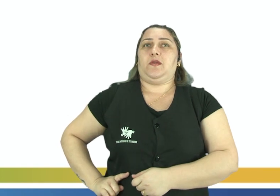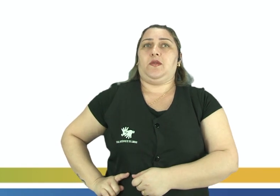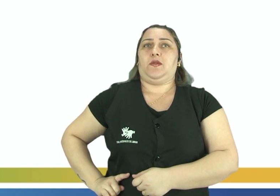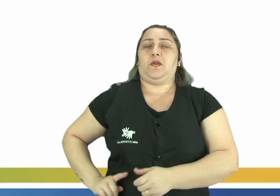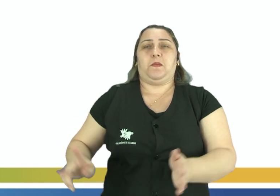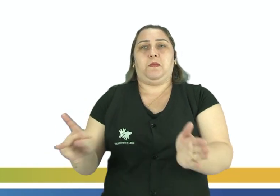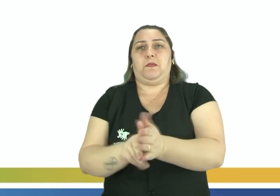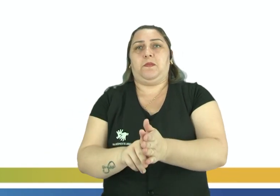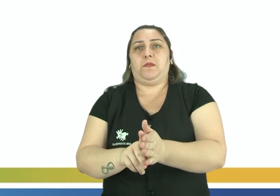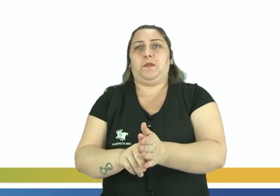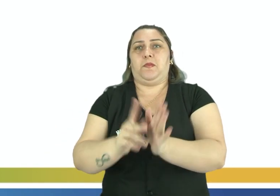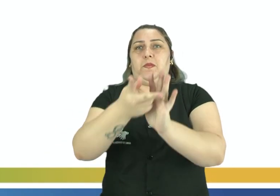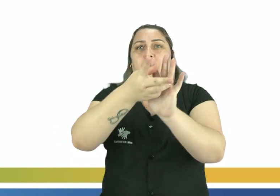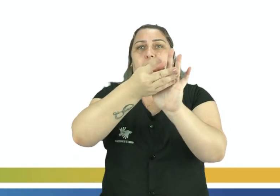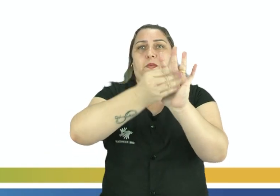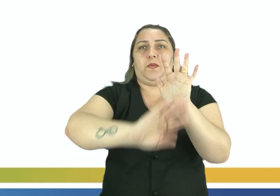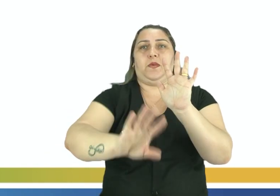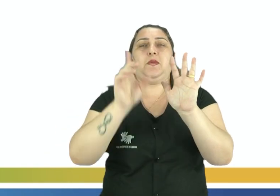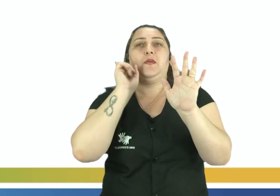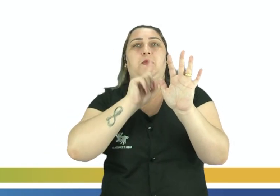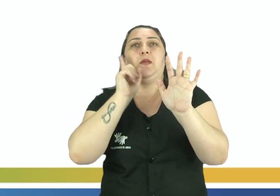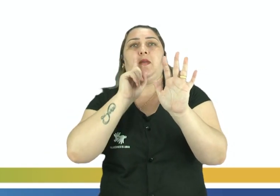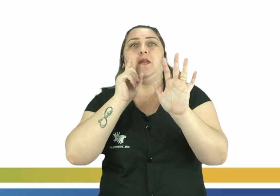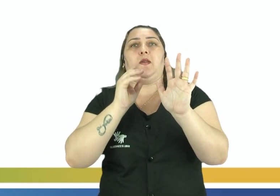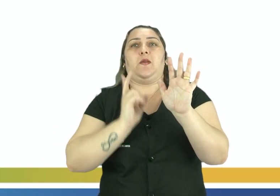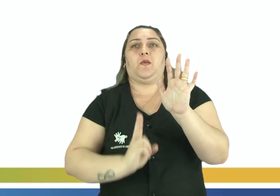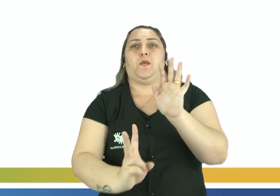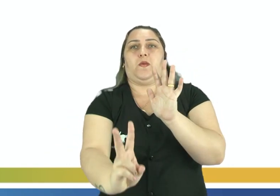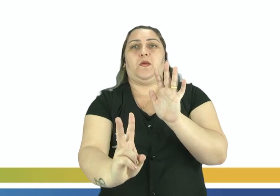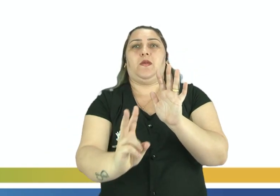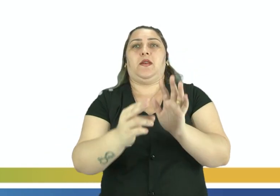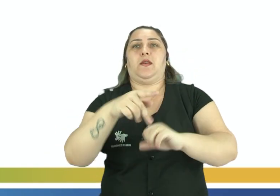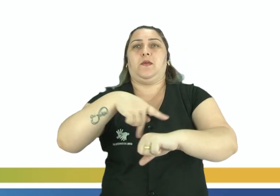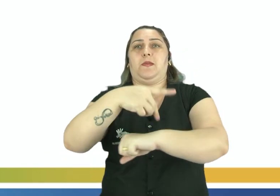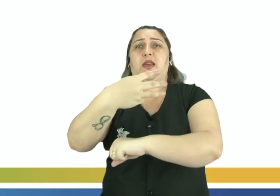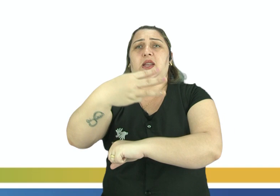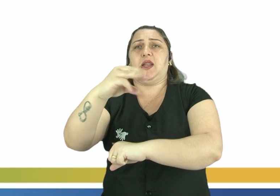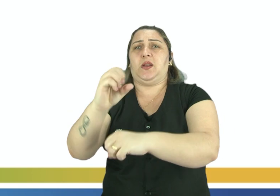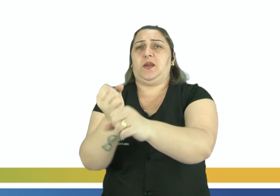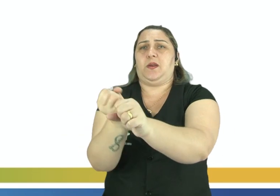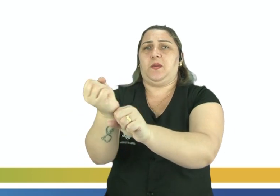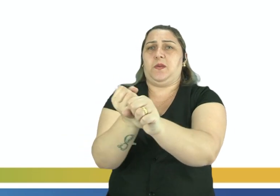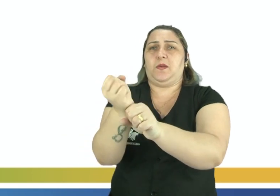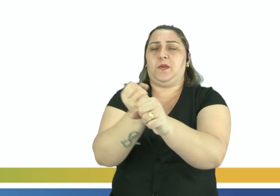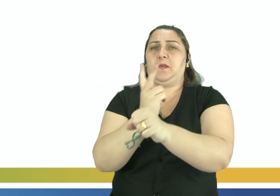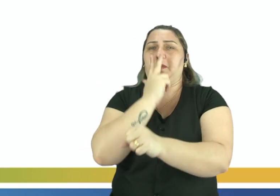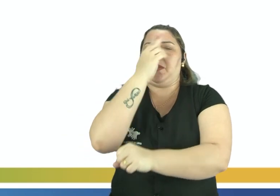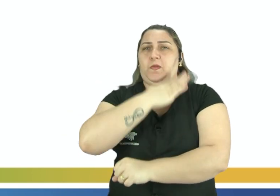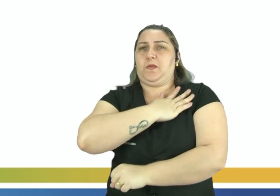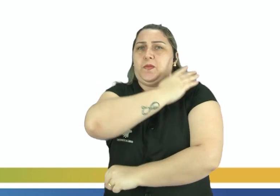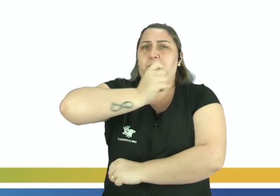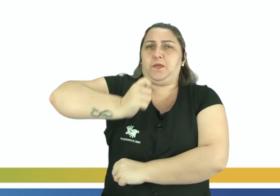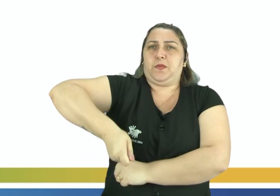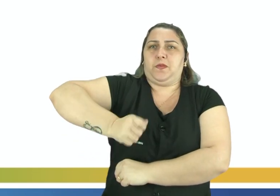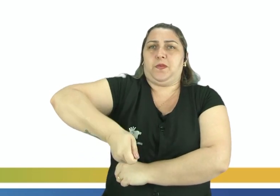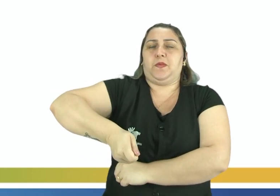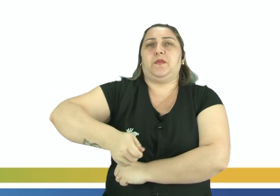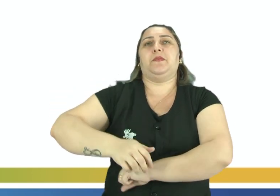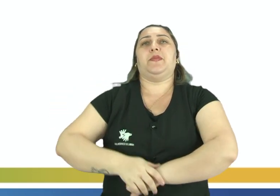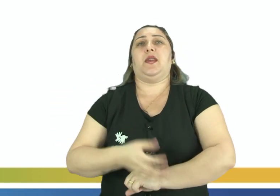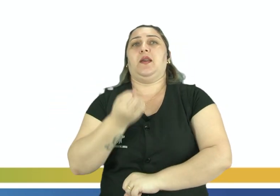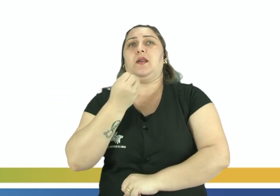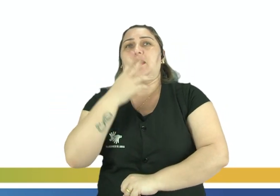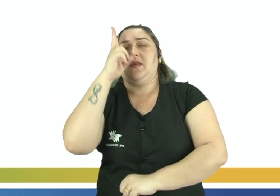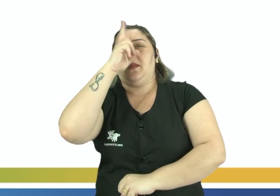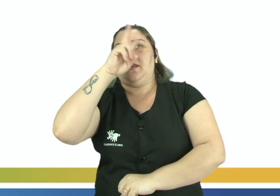próprios americanos permanecesse no país por cerca de 30 anos em uma forma de ditadura aí. É bom lembrar que boa parte